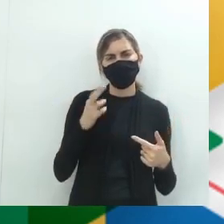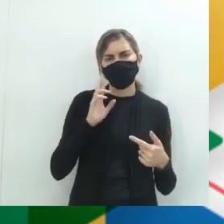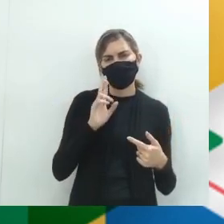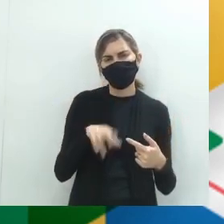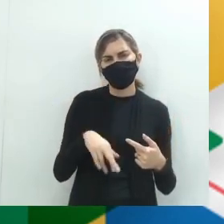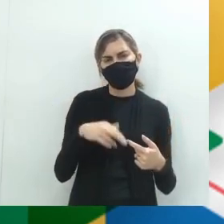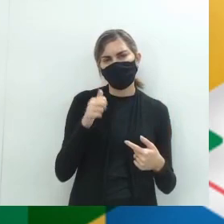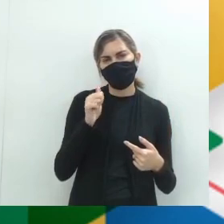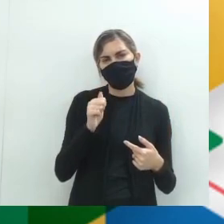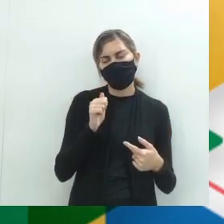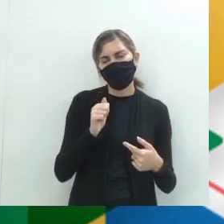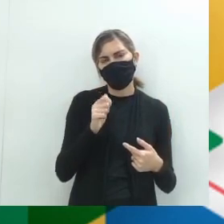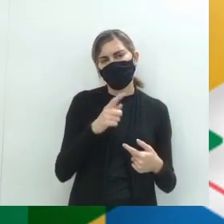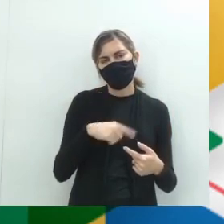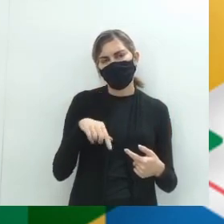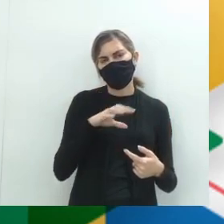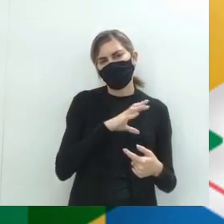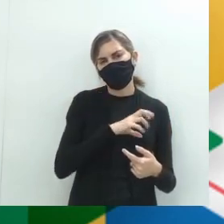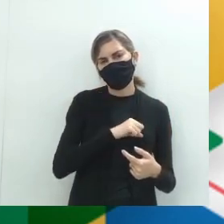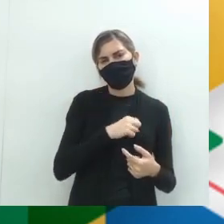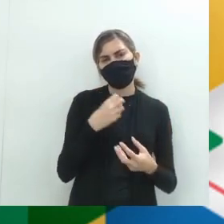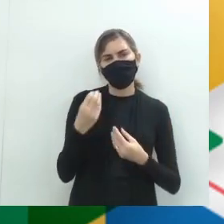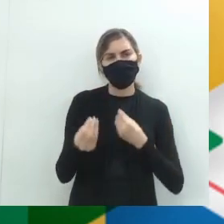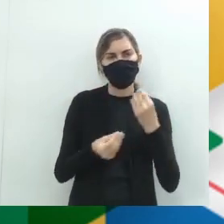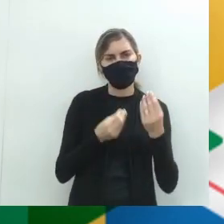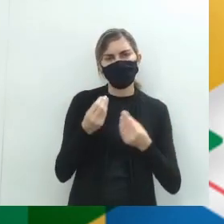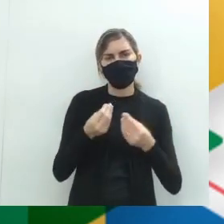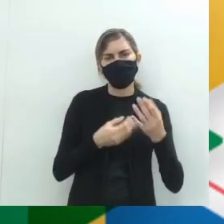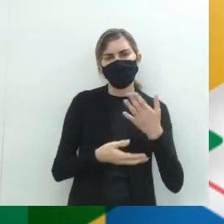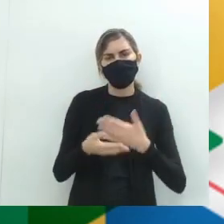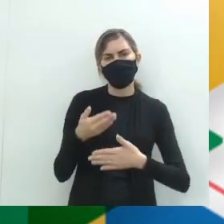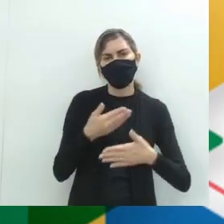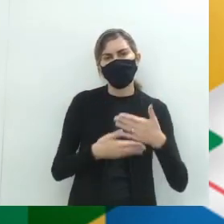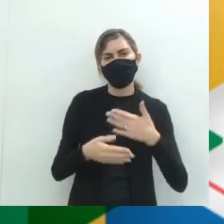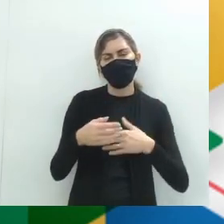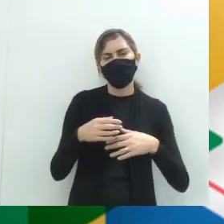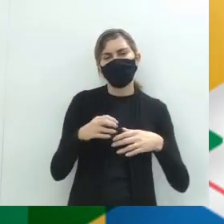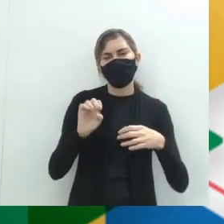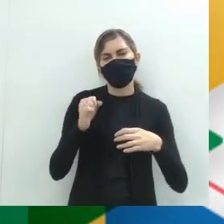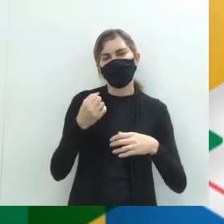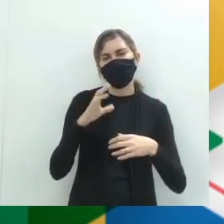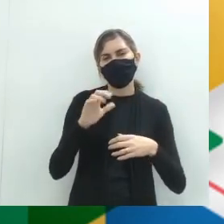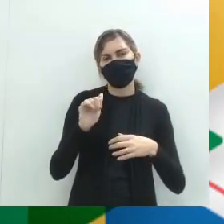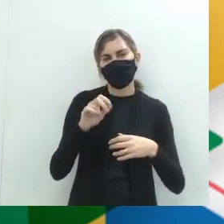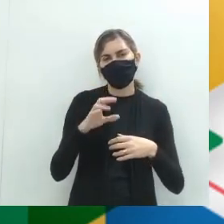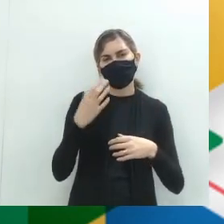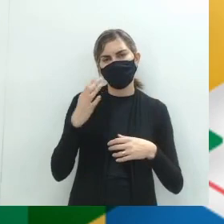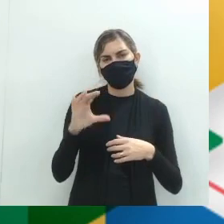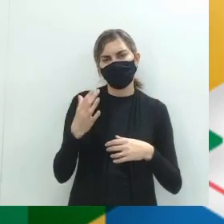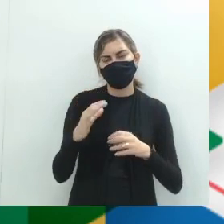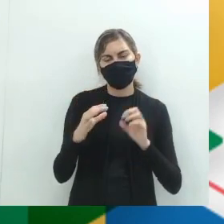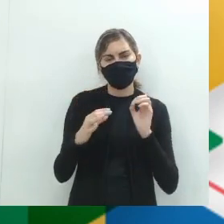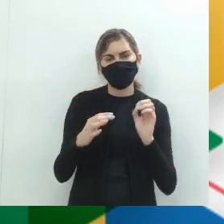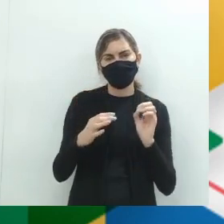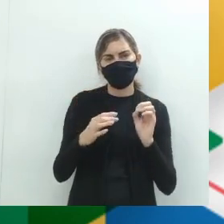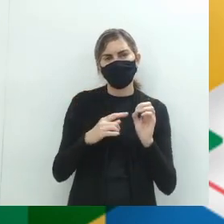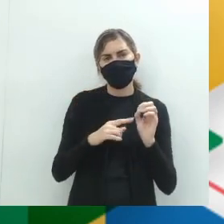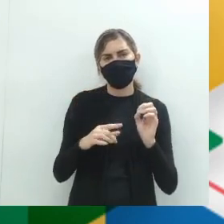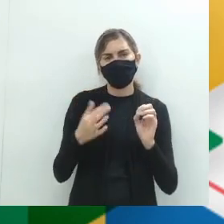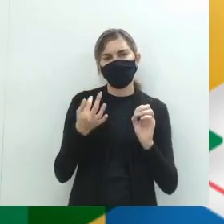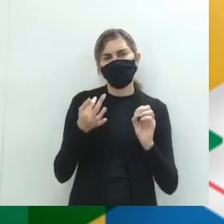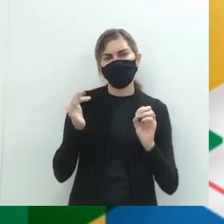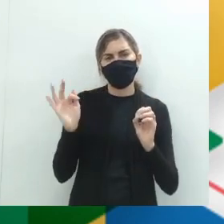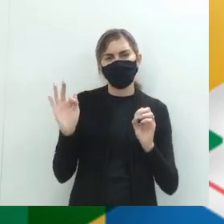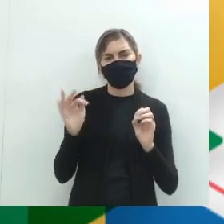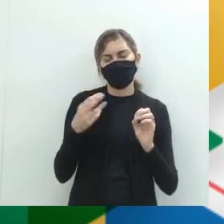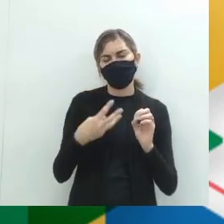A de amor. Como assim, professor? Olha a relação das escalas. Celsius é 0, Fahrenheit